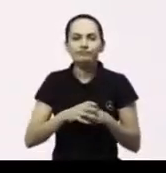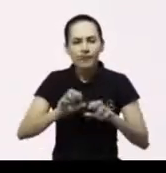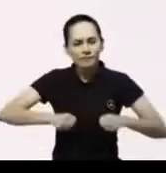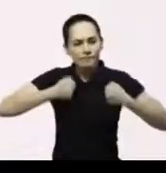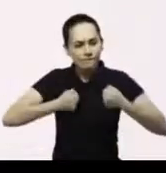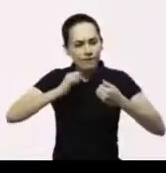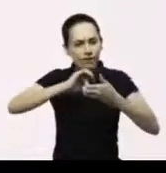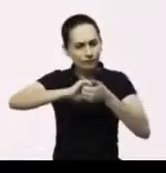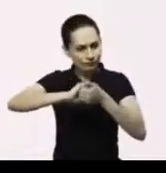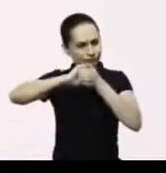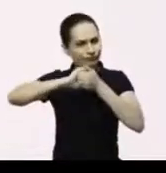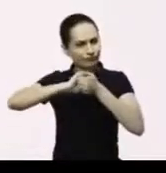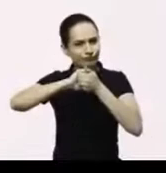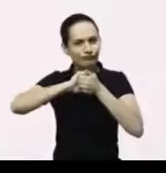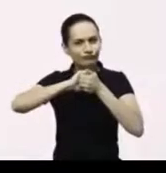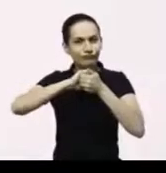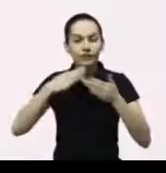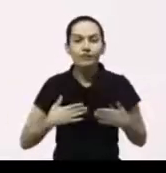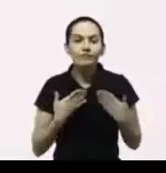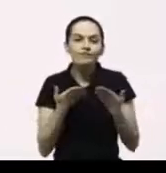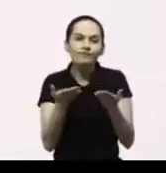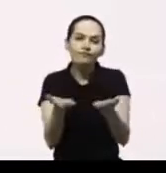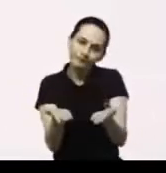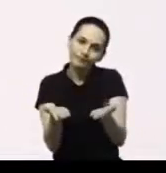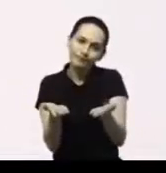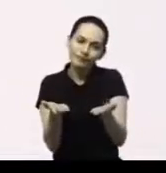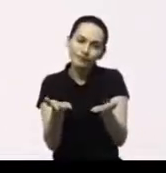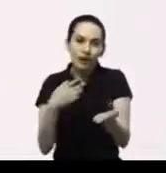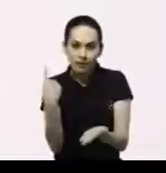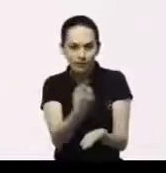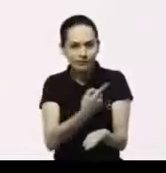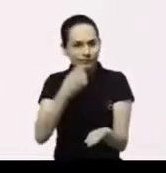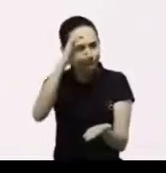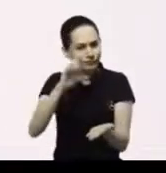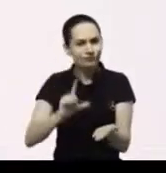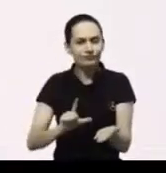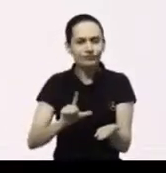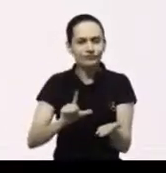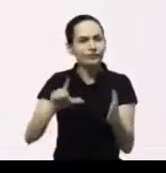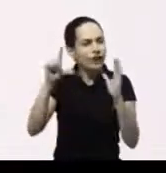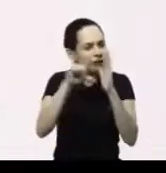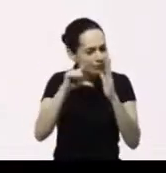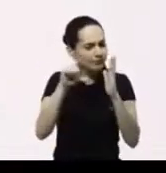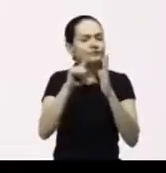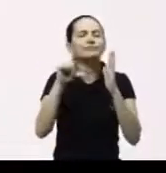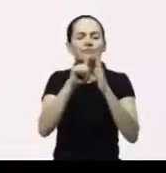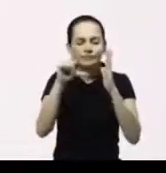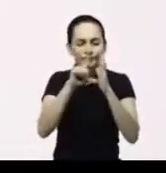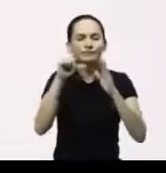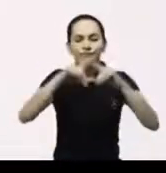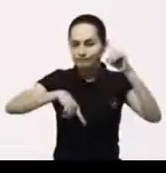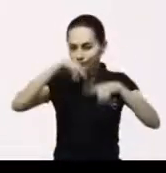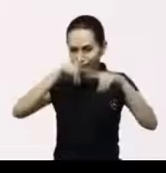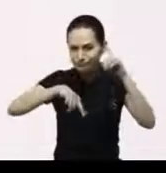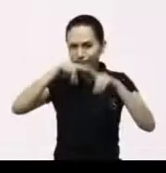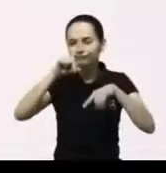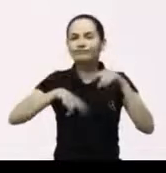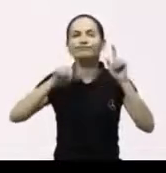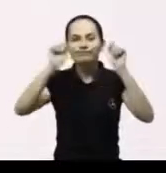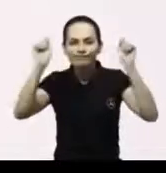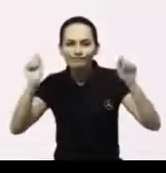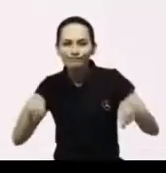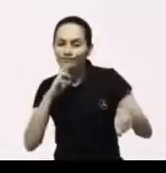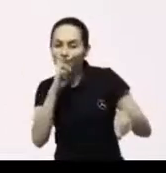parceria e oferecendo aos nossos clientes e condicional e os produtos e serviços